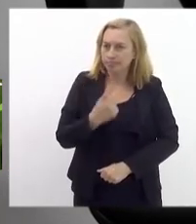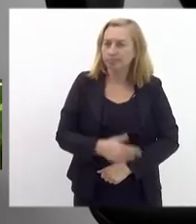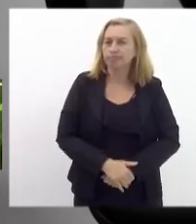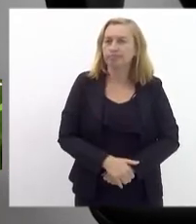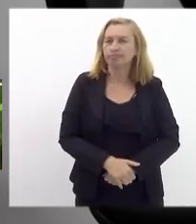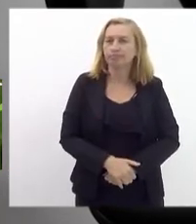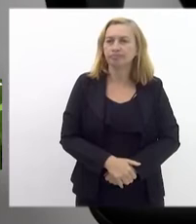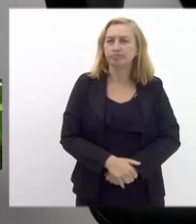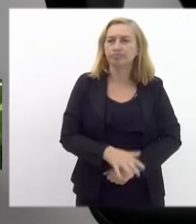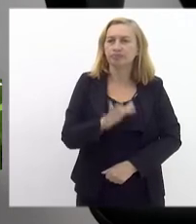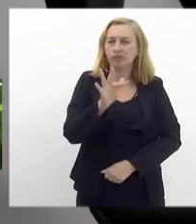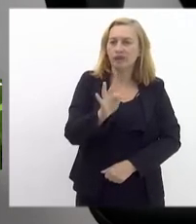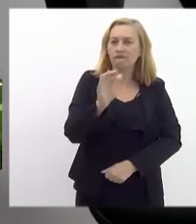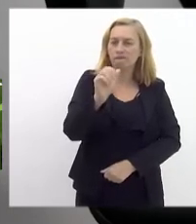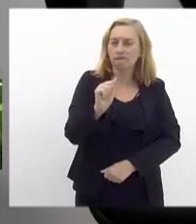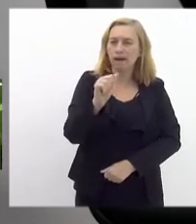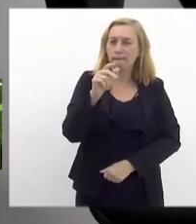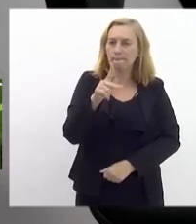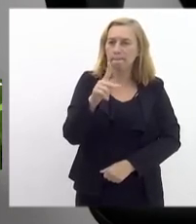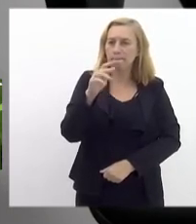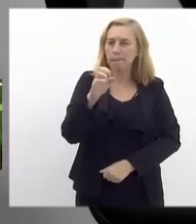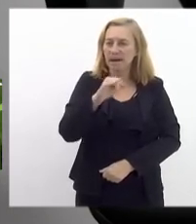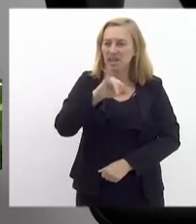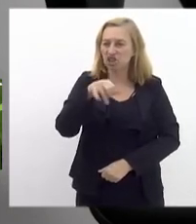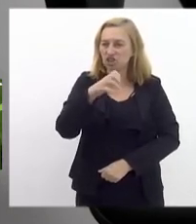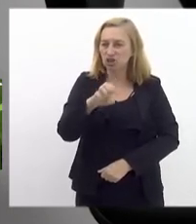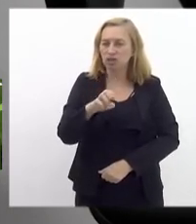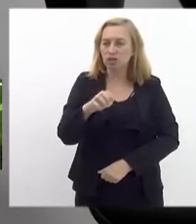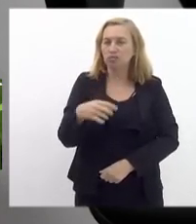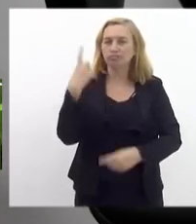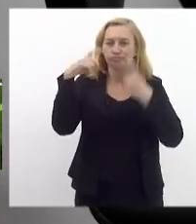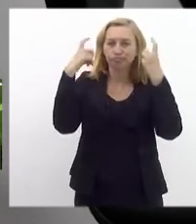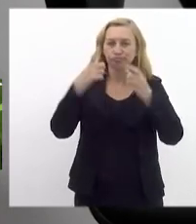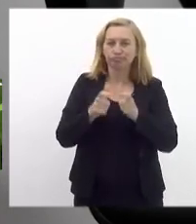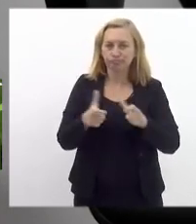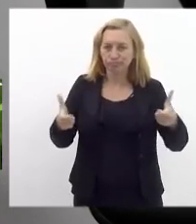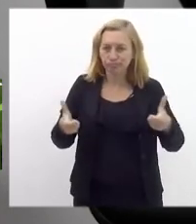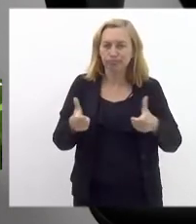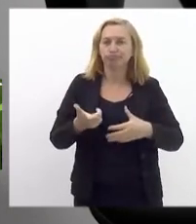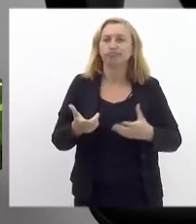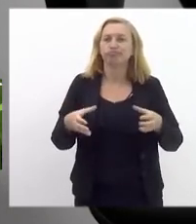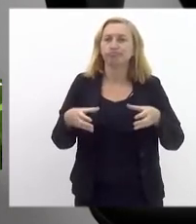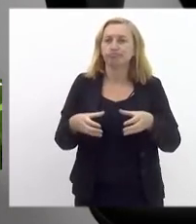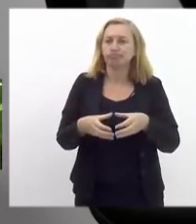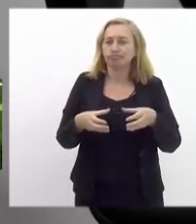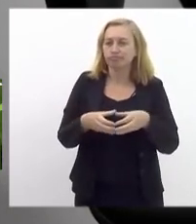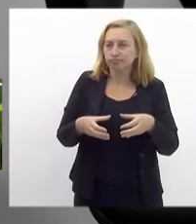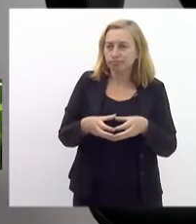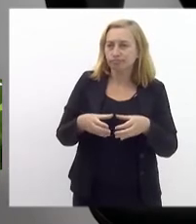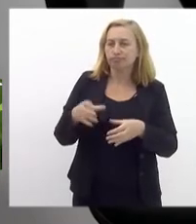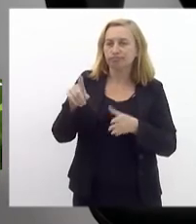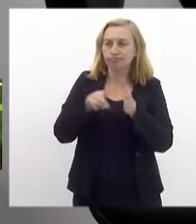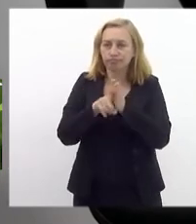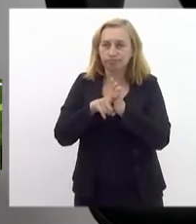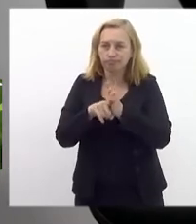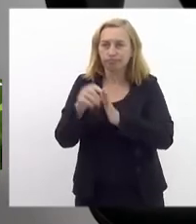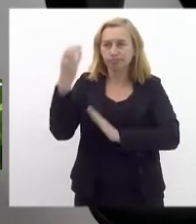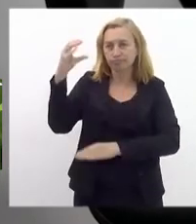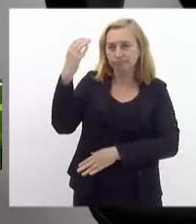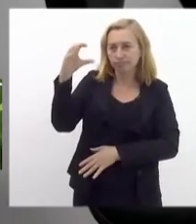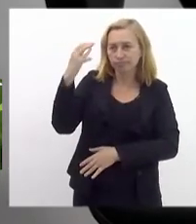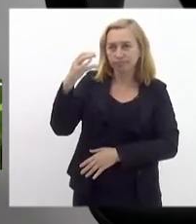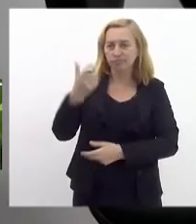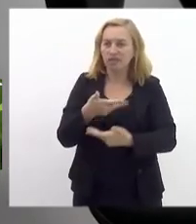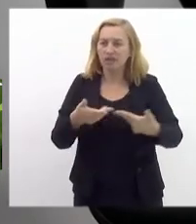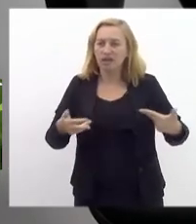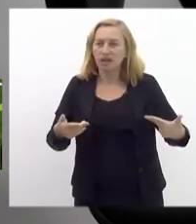o caso da FAPERJ. A FAPERJ é uma preocupação grande da comunidade científica, né, que contribuiu para a sua criação, para a sua manutenção. Fizemos